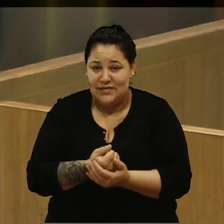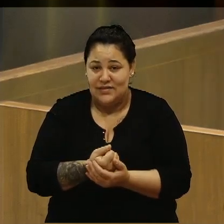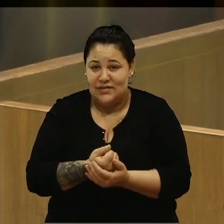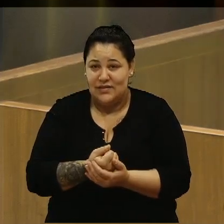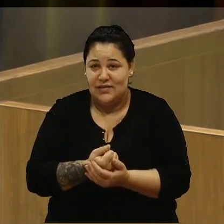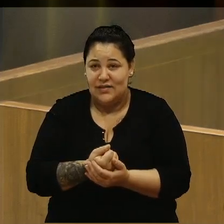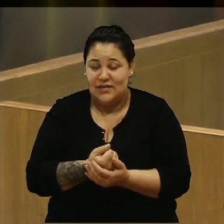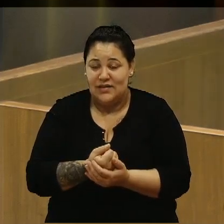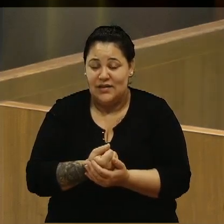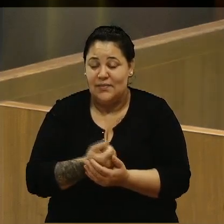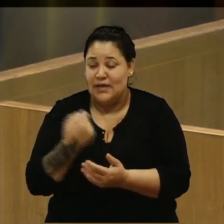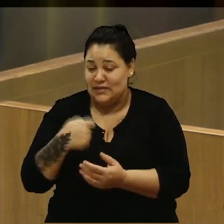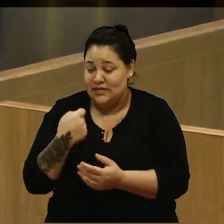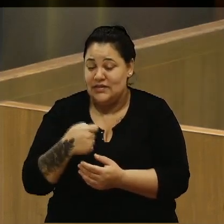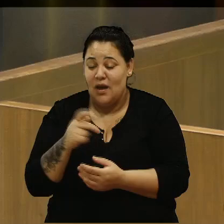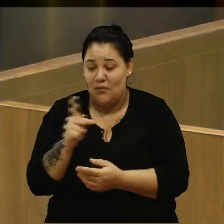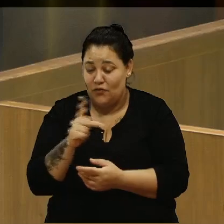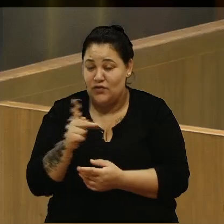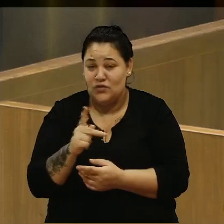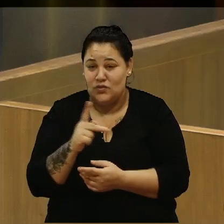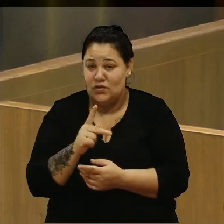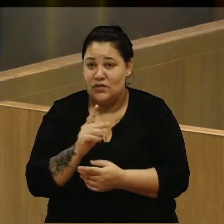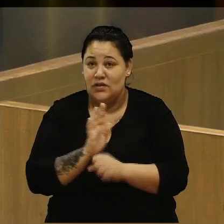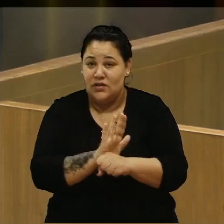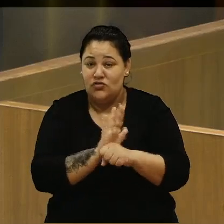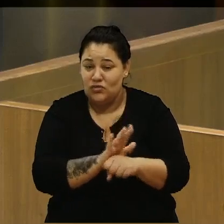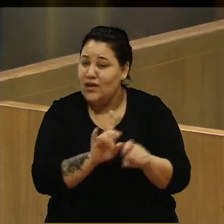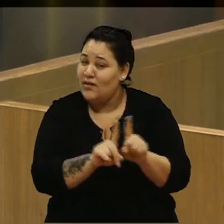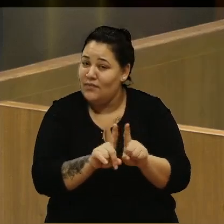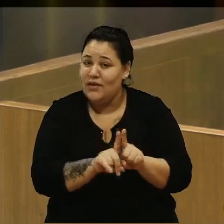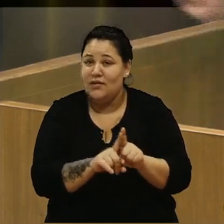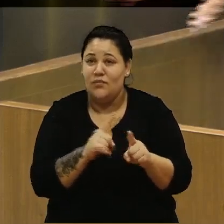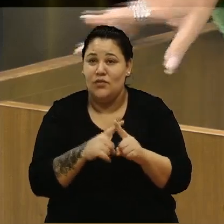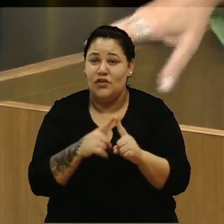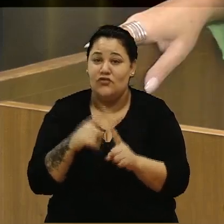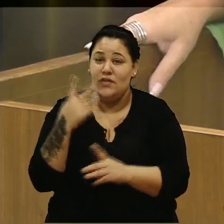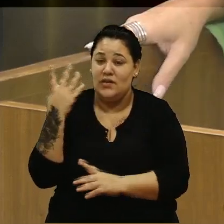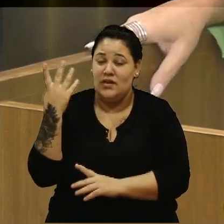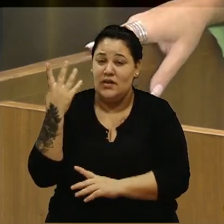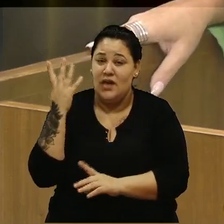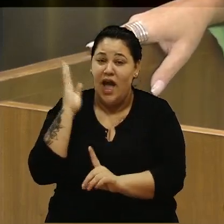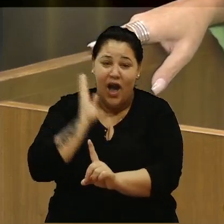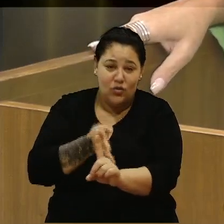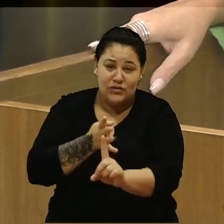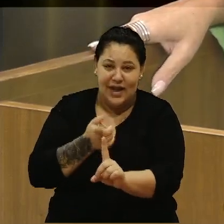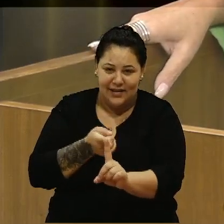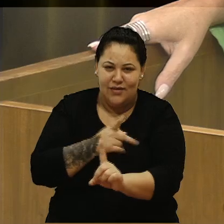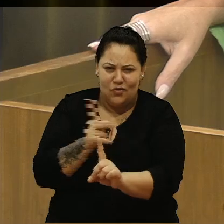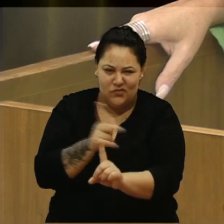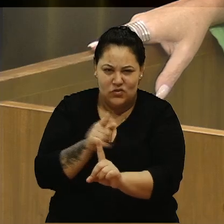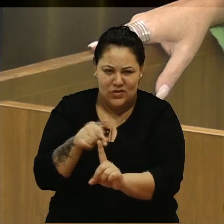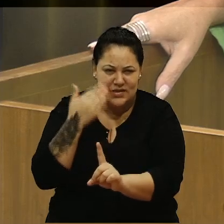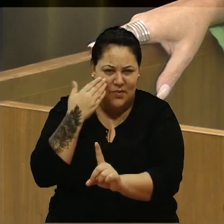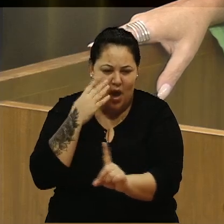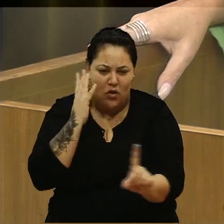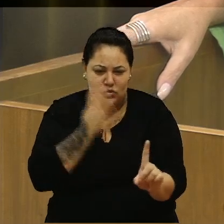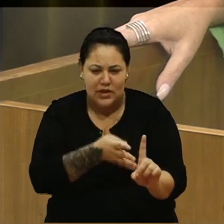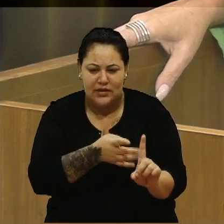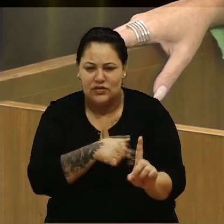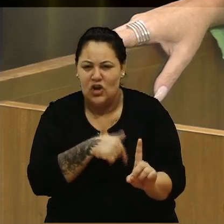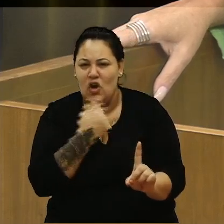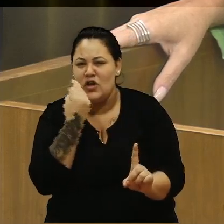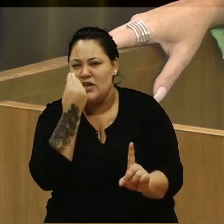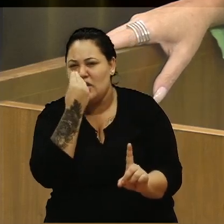intervenção, a gente vai ser acusada de estarmos